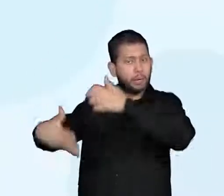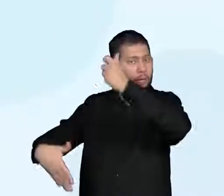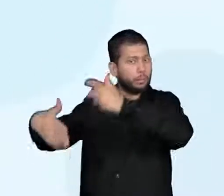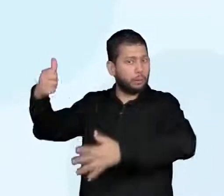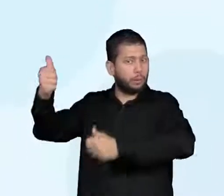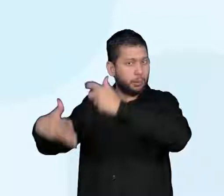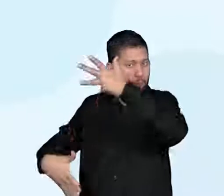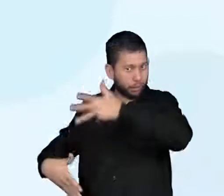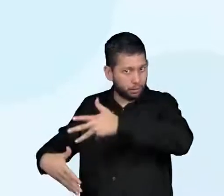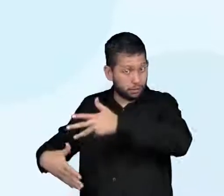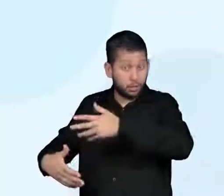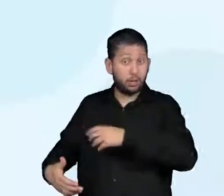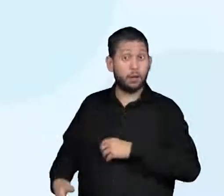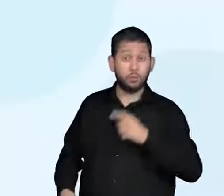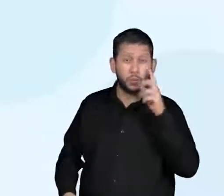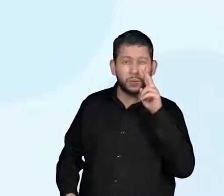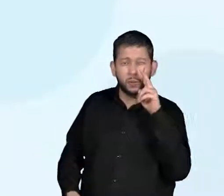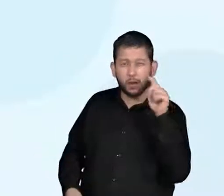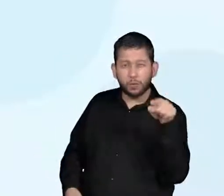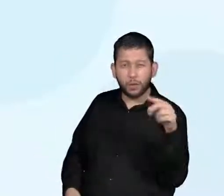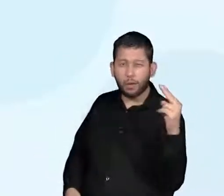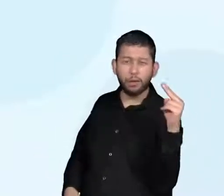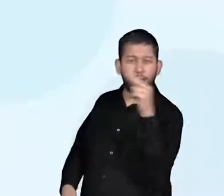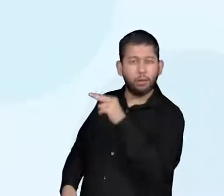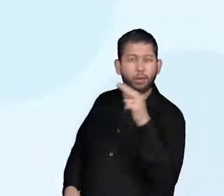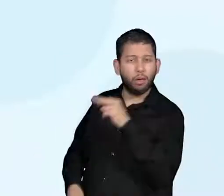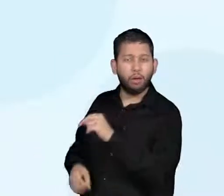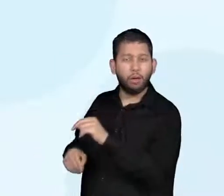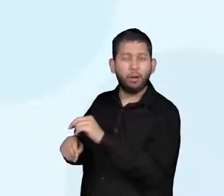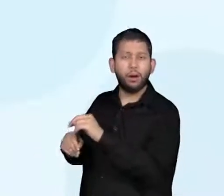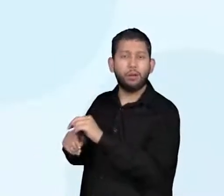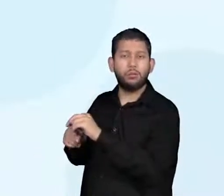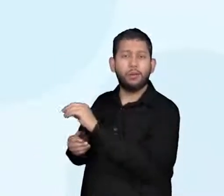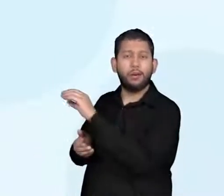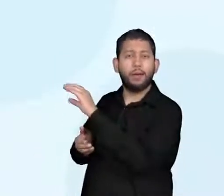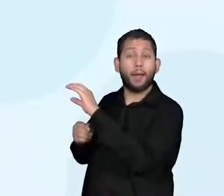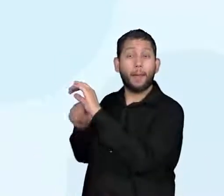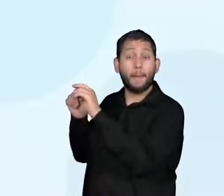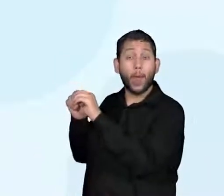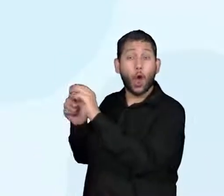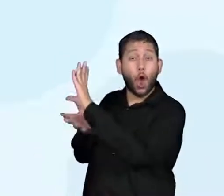No meu verbete, o primeiro parágrafo vai